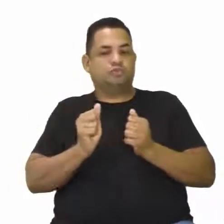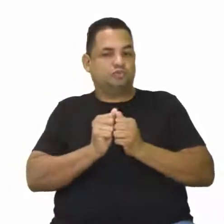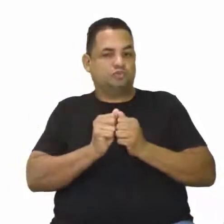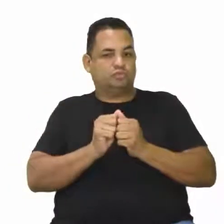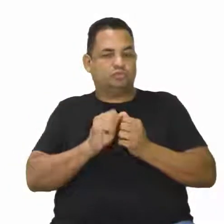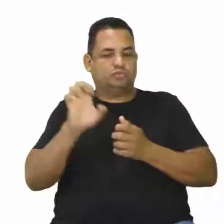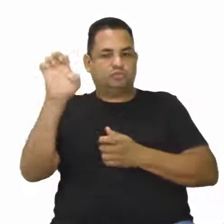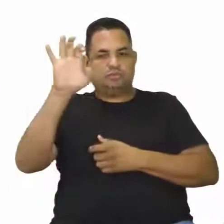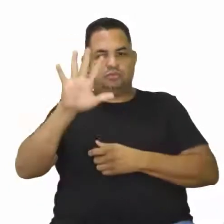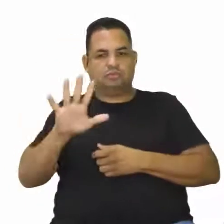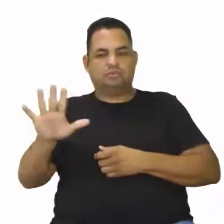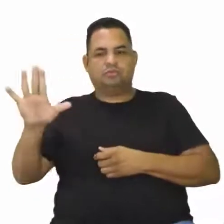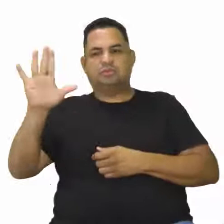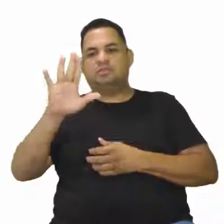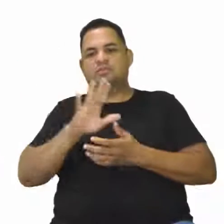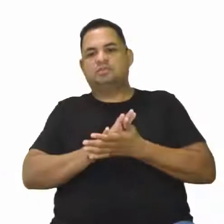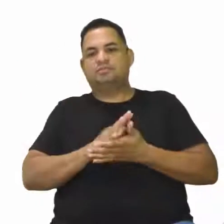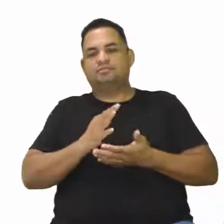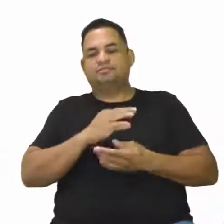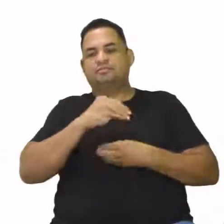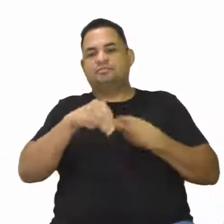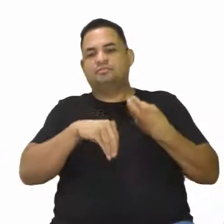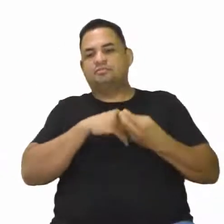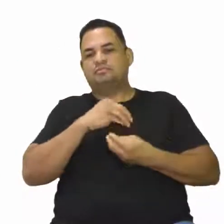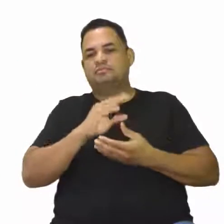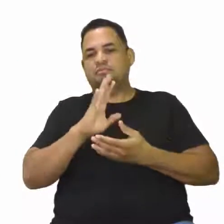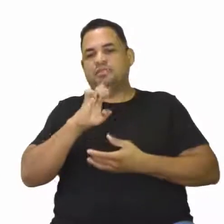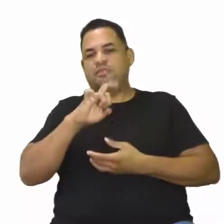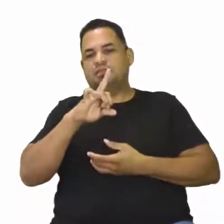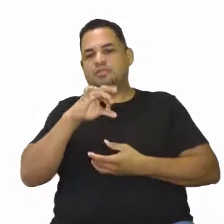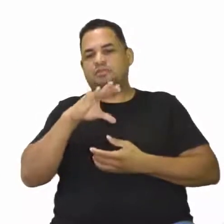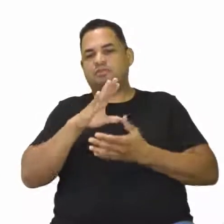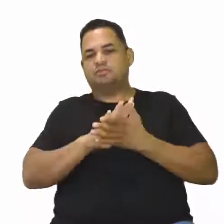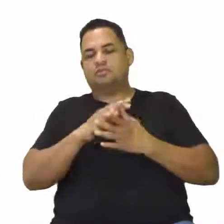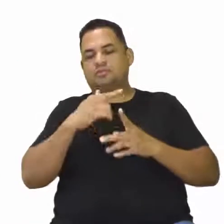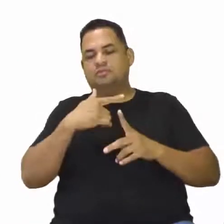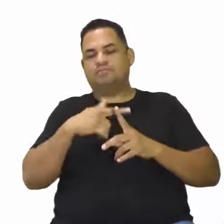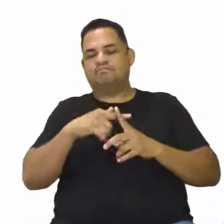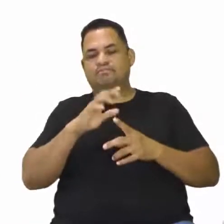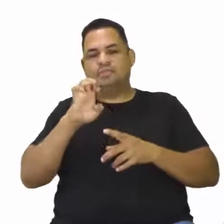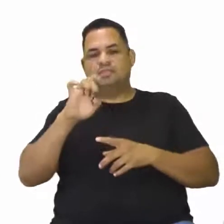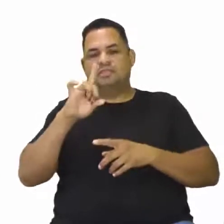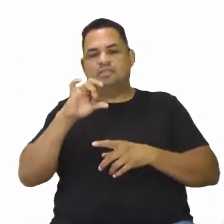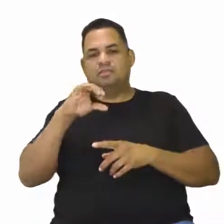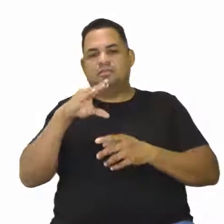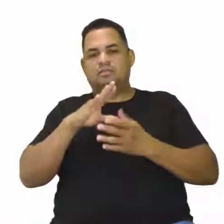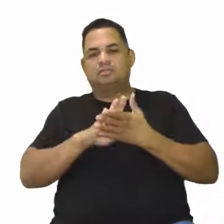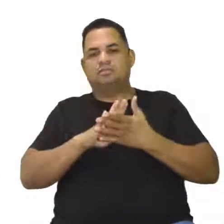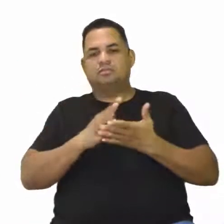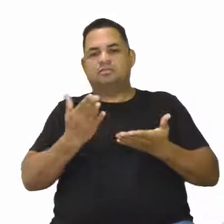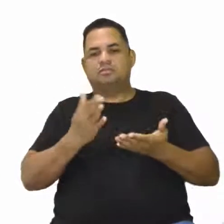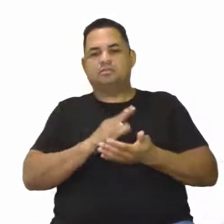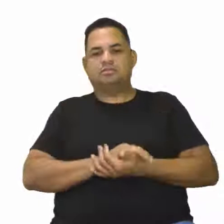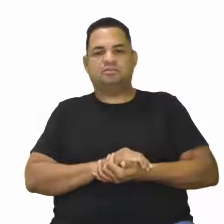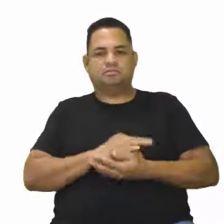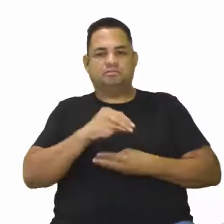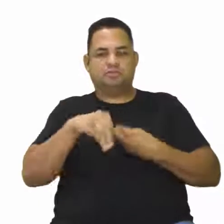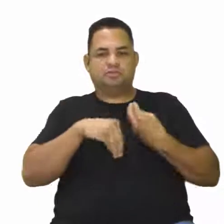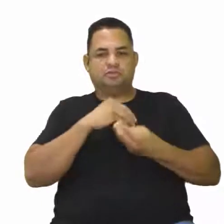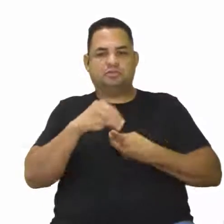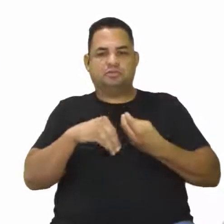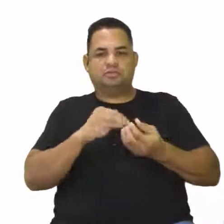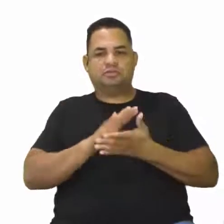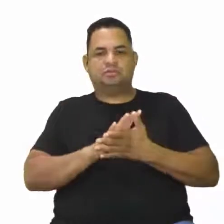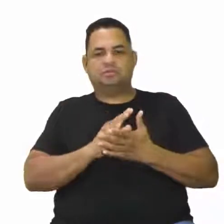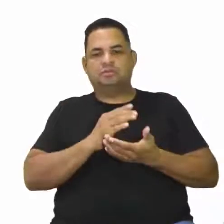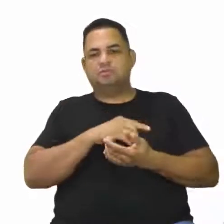europeus. Essa junção dos ameríndios com os europeus deu os mestiços.